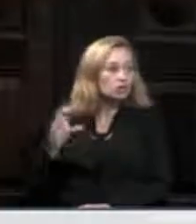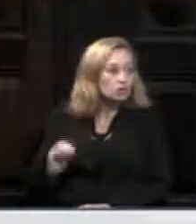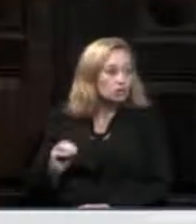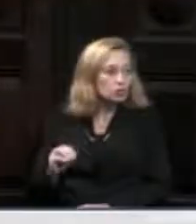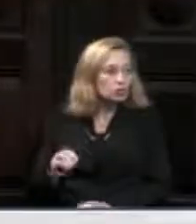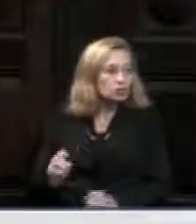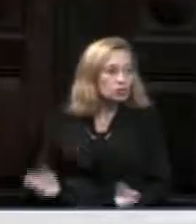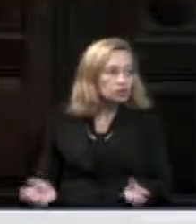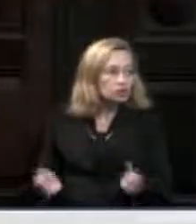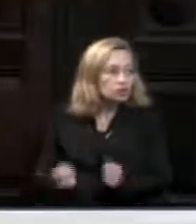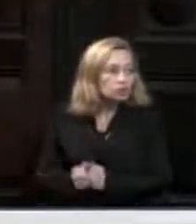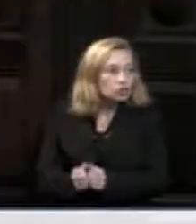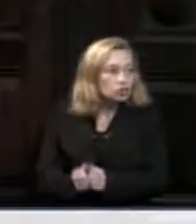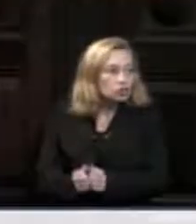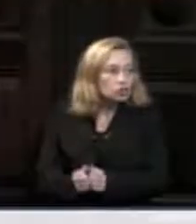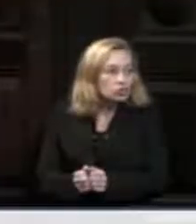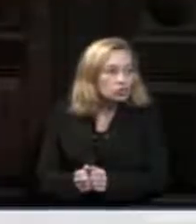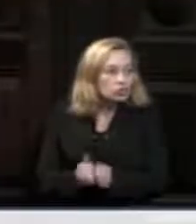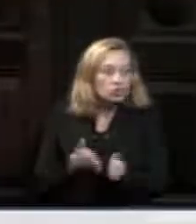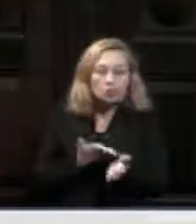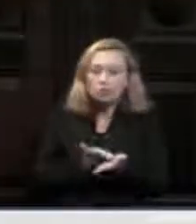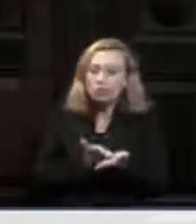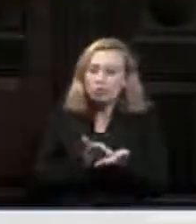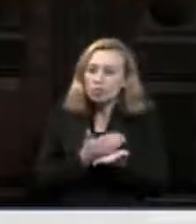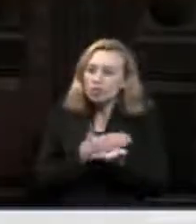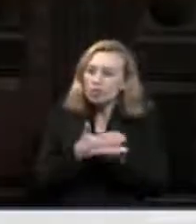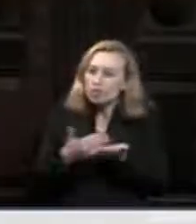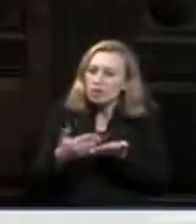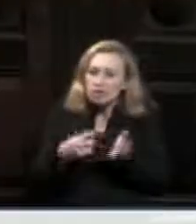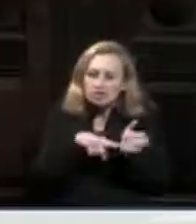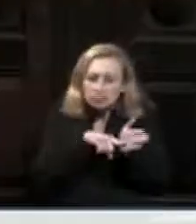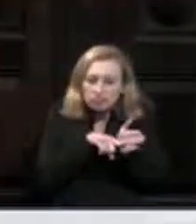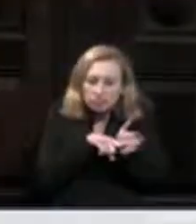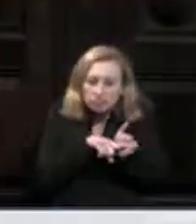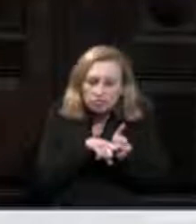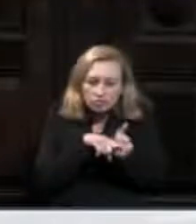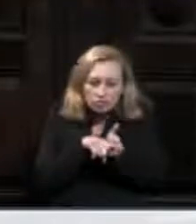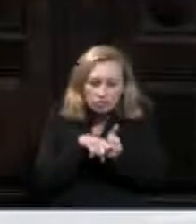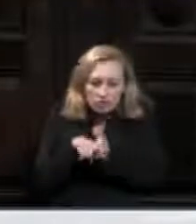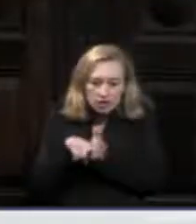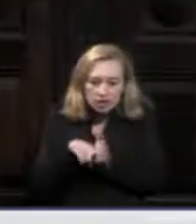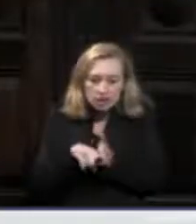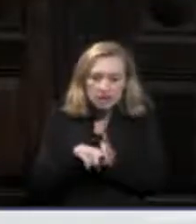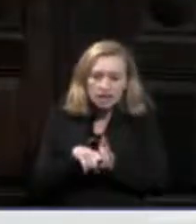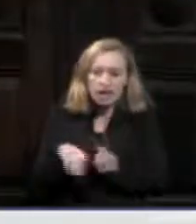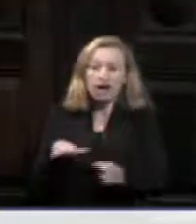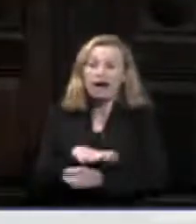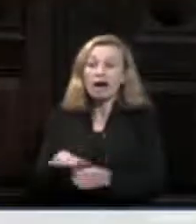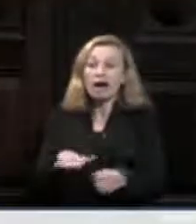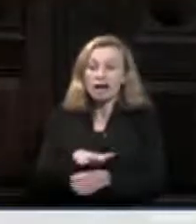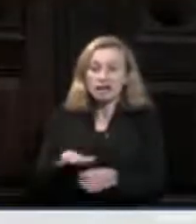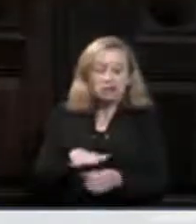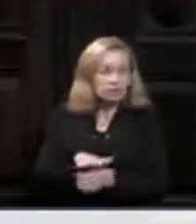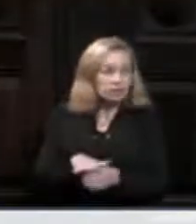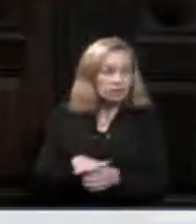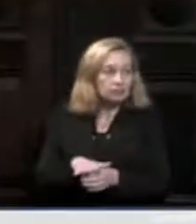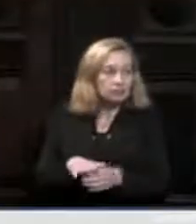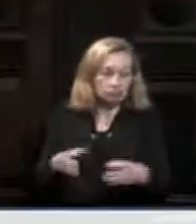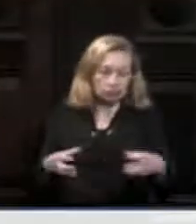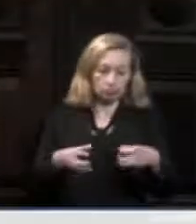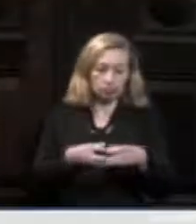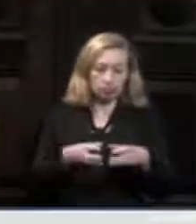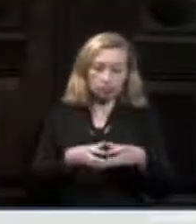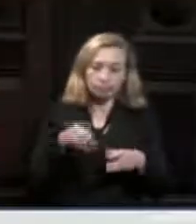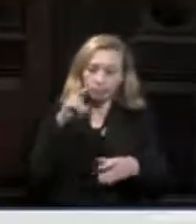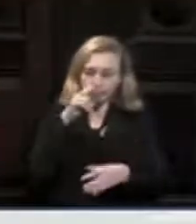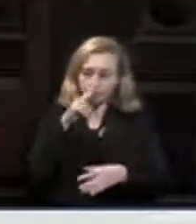passe a ser fiscalizadora da área de preservação ambiental. E a comunidade, fortalecida